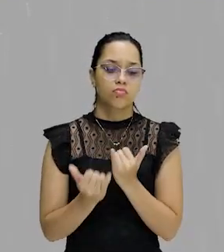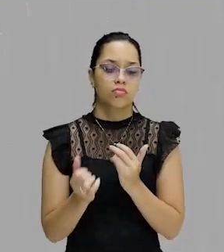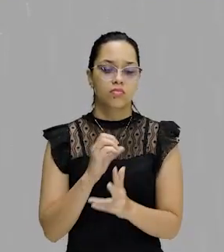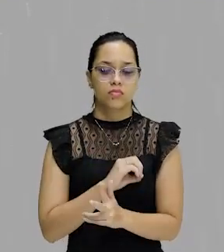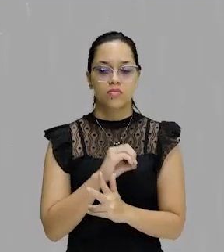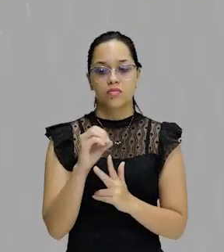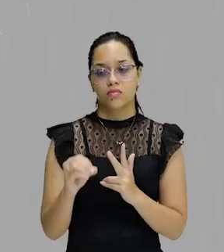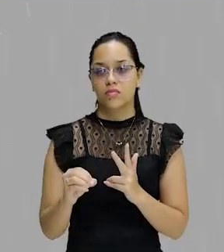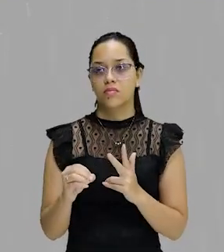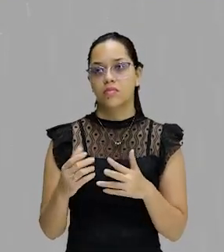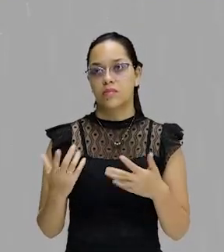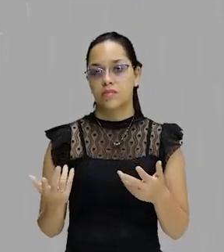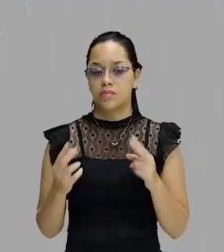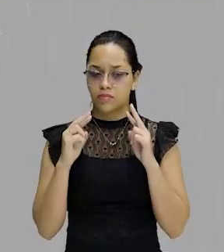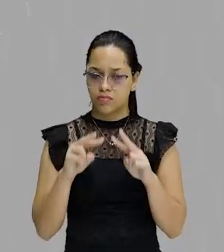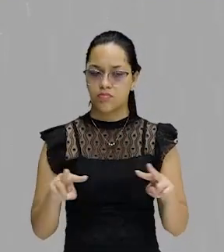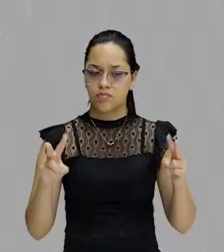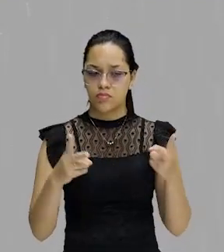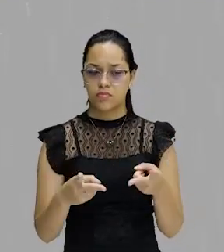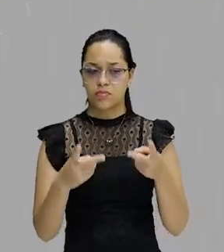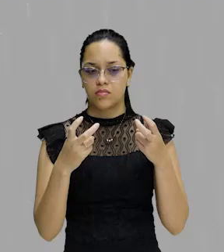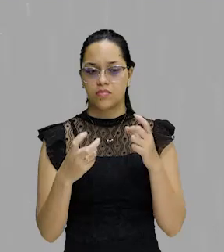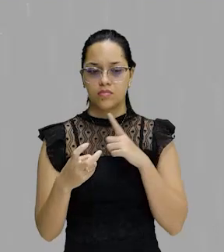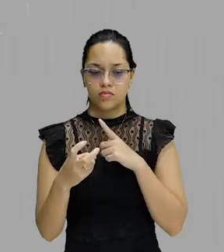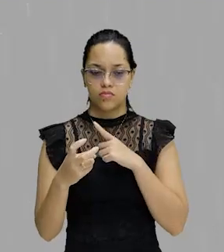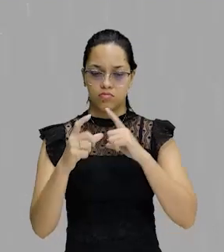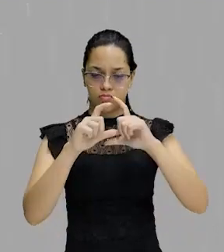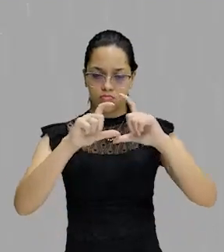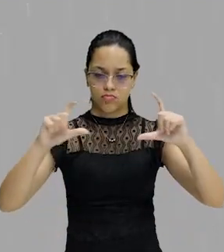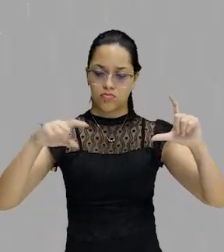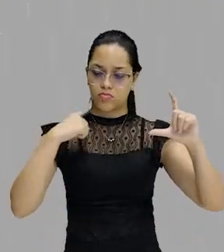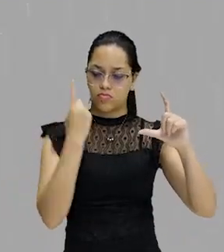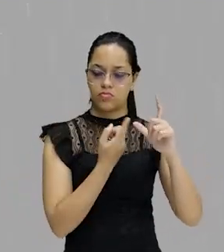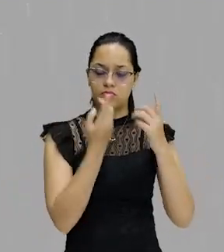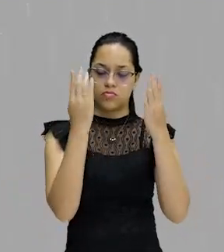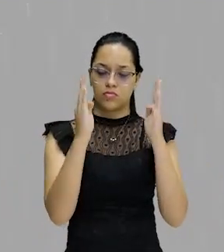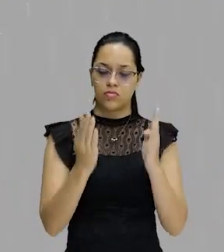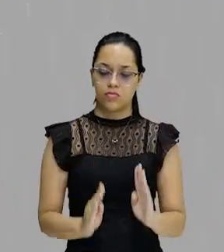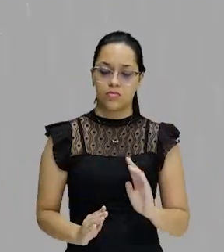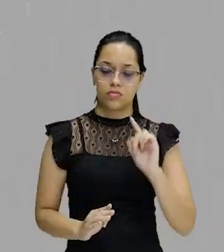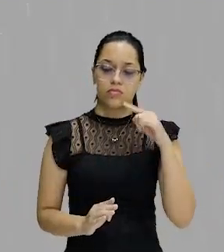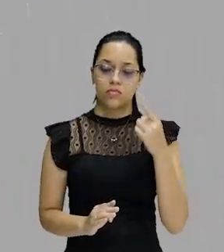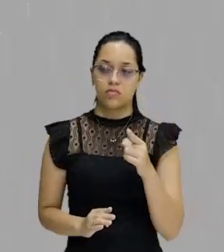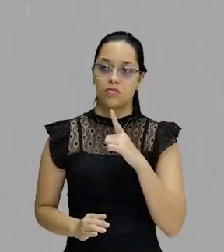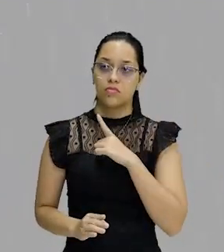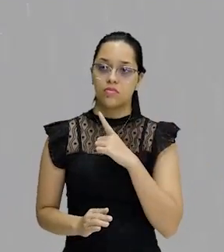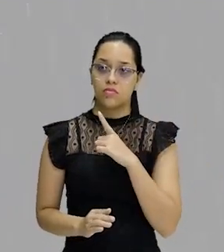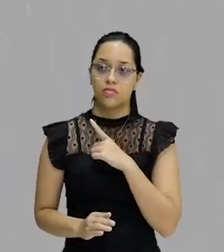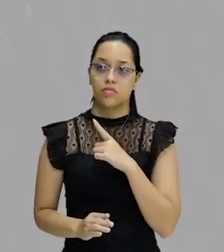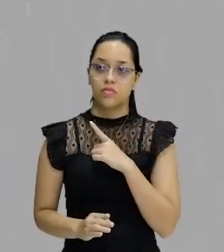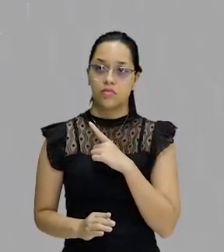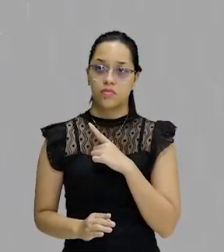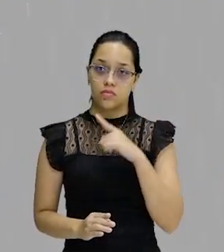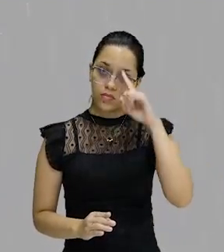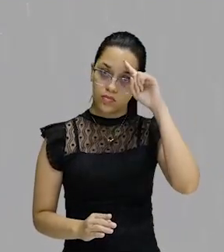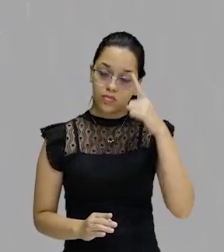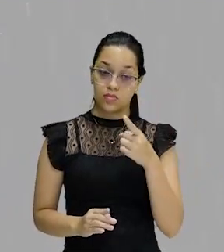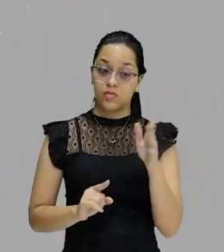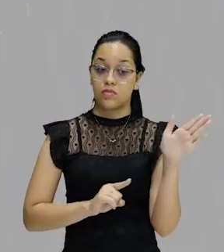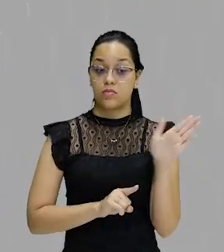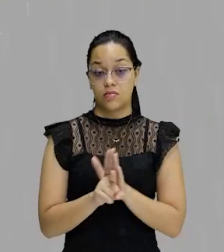Enem. Tá? Olha só, um fragmento, nós vamos analisar, depois do fragmento nós temos o